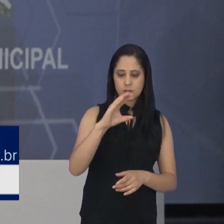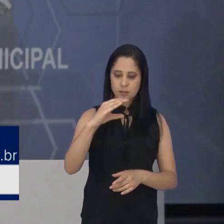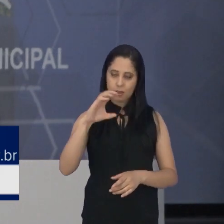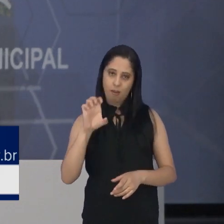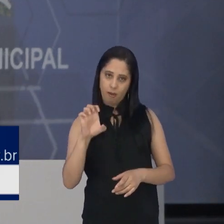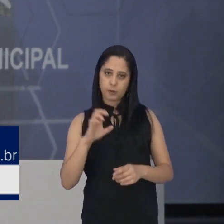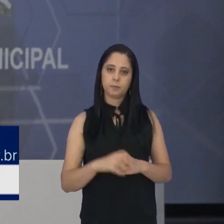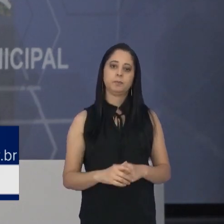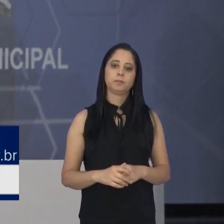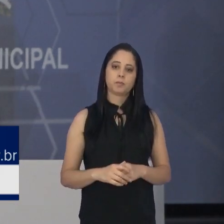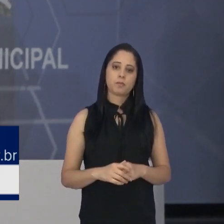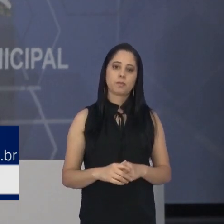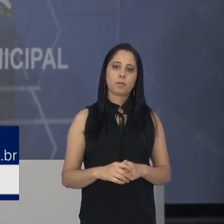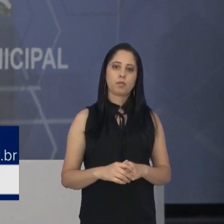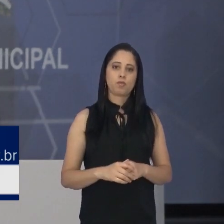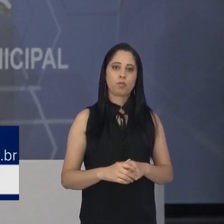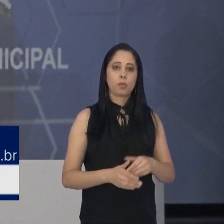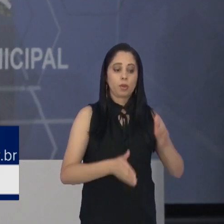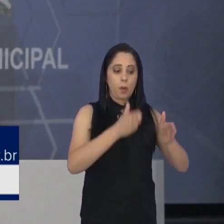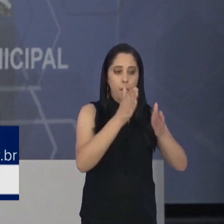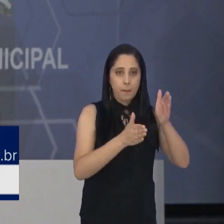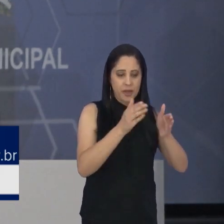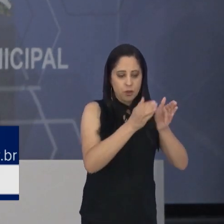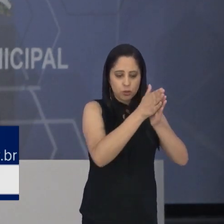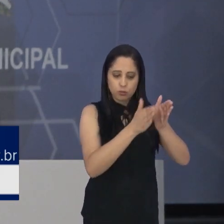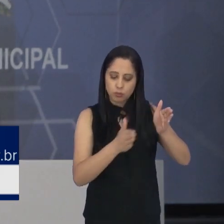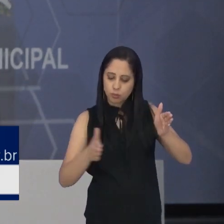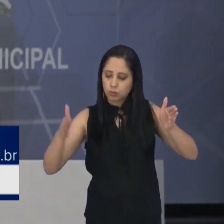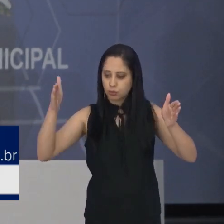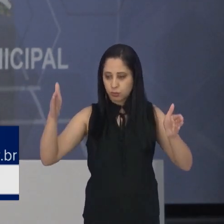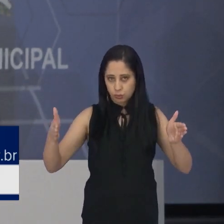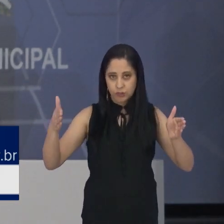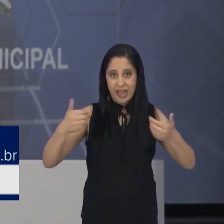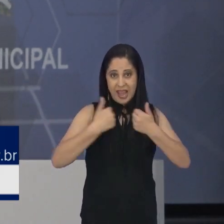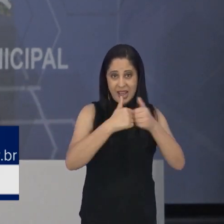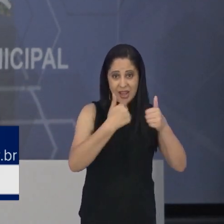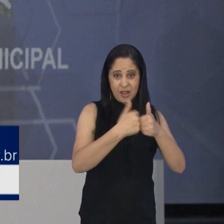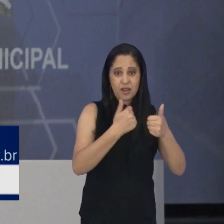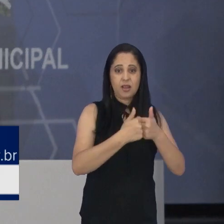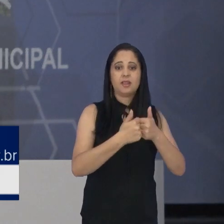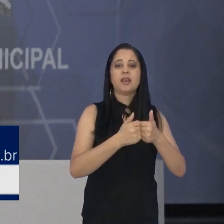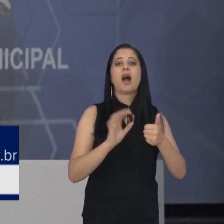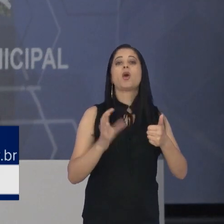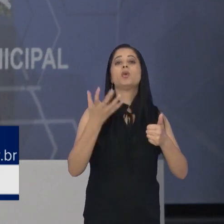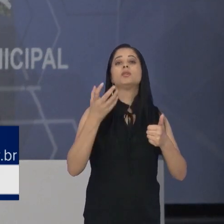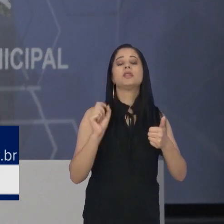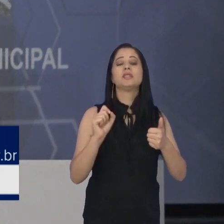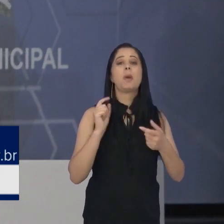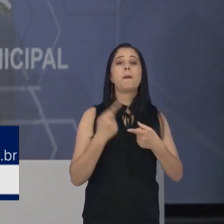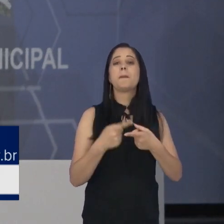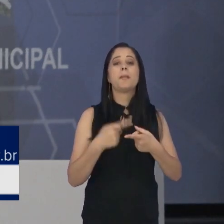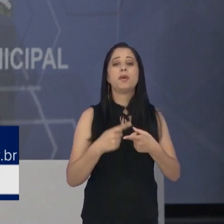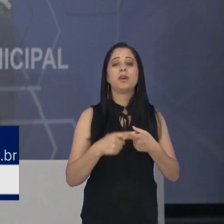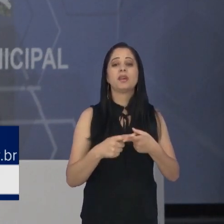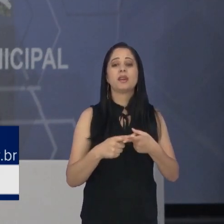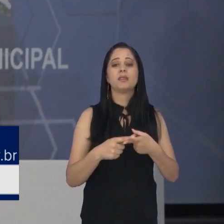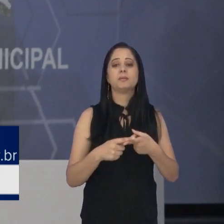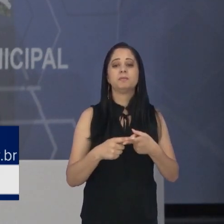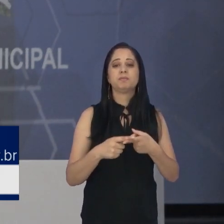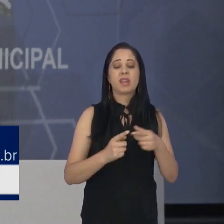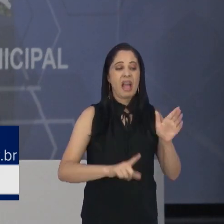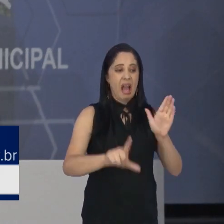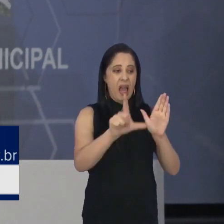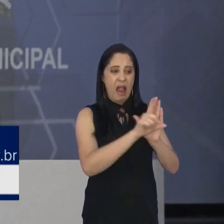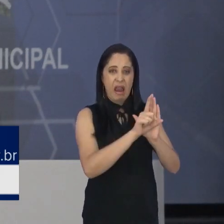matéria: a última prorrogação dos contratos de concessão do transporte público de São José dos Campos ocorreu sem que houvesse previsão na